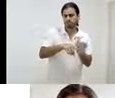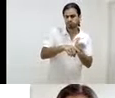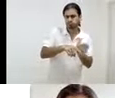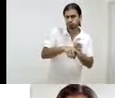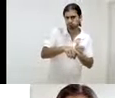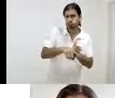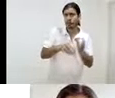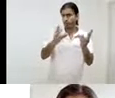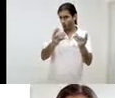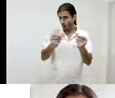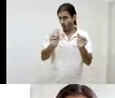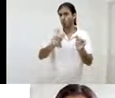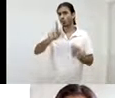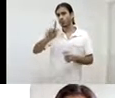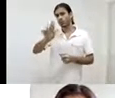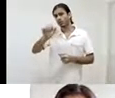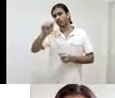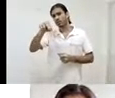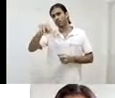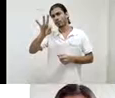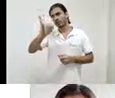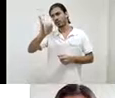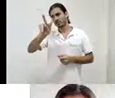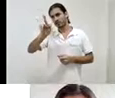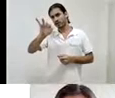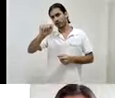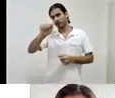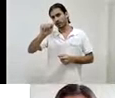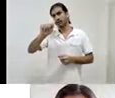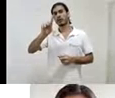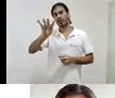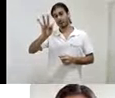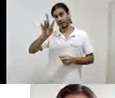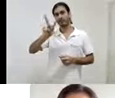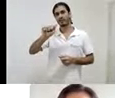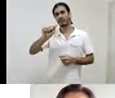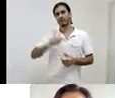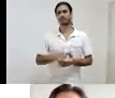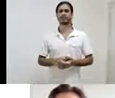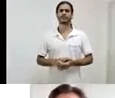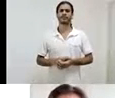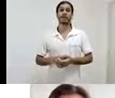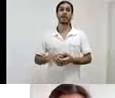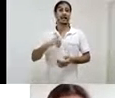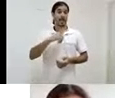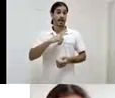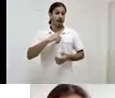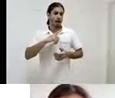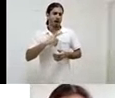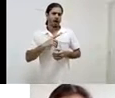E aí a gente sabe da influência do positivismo na demarcação de uma racionalidade